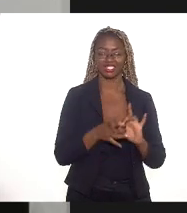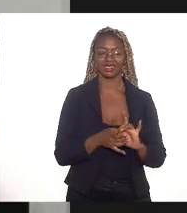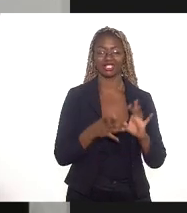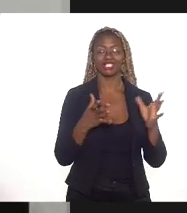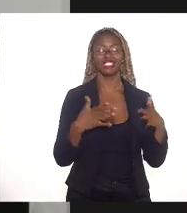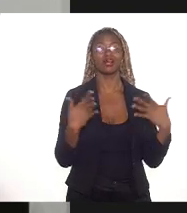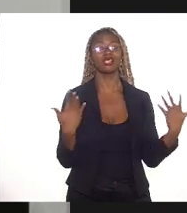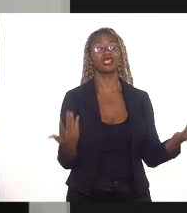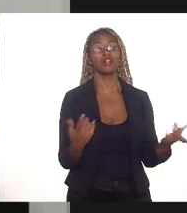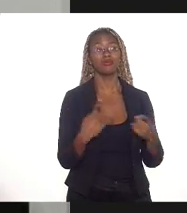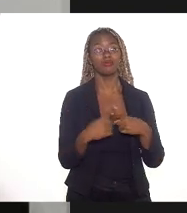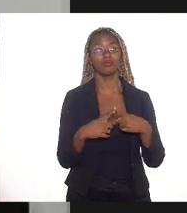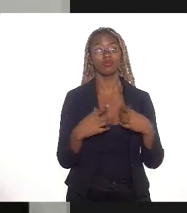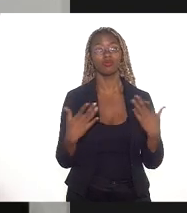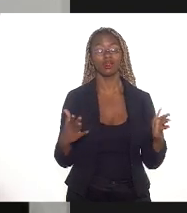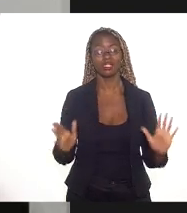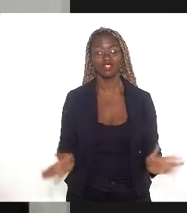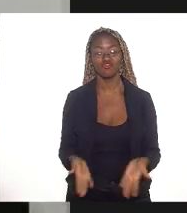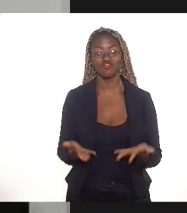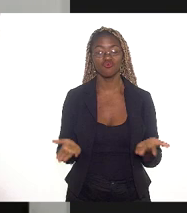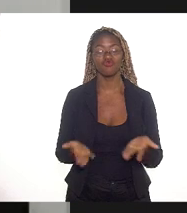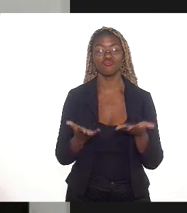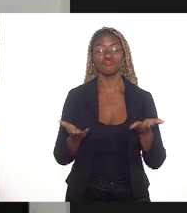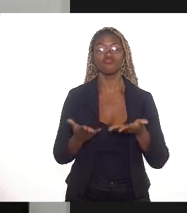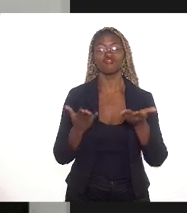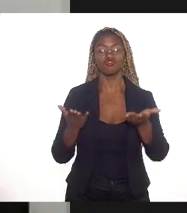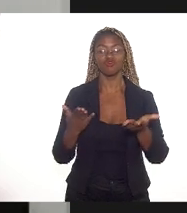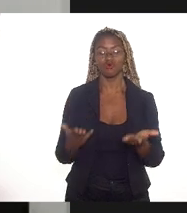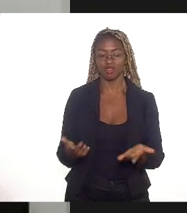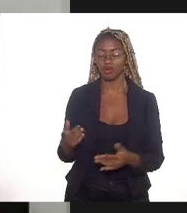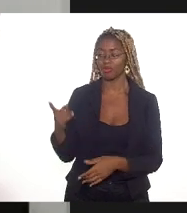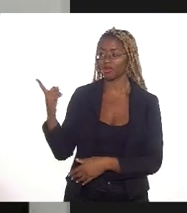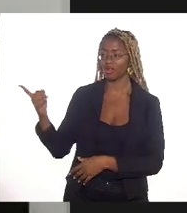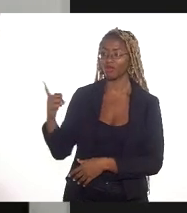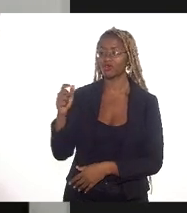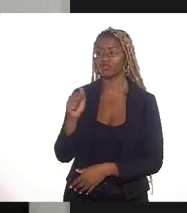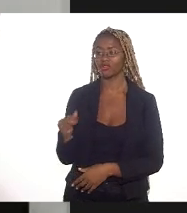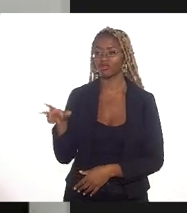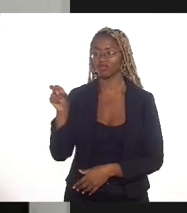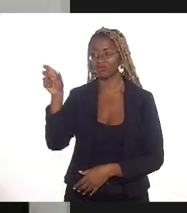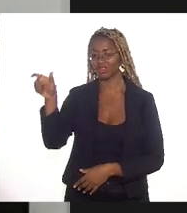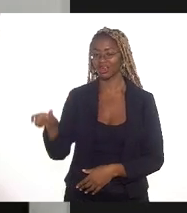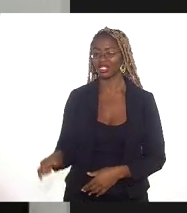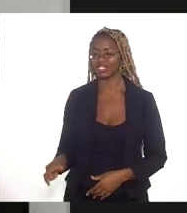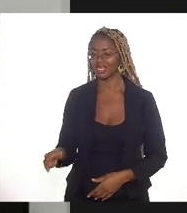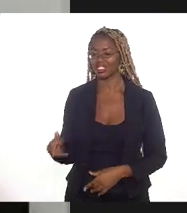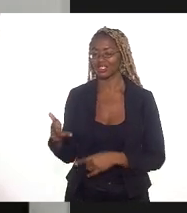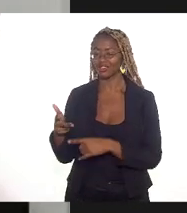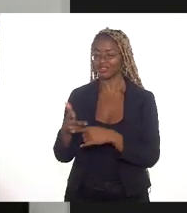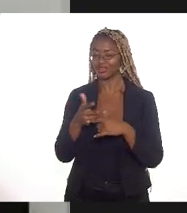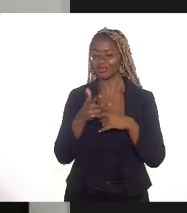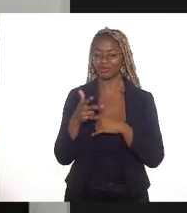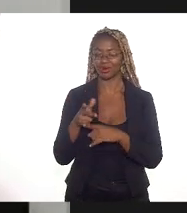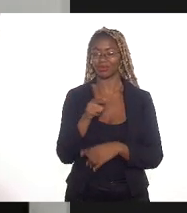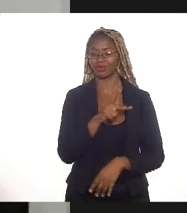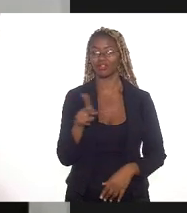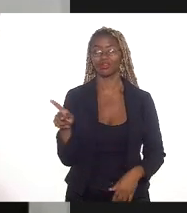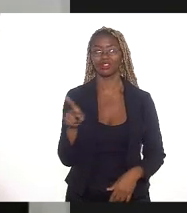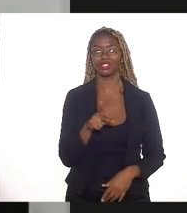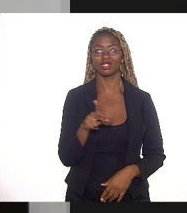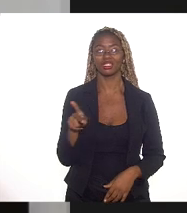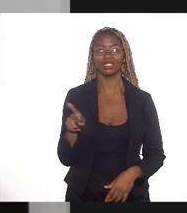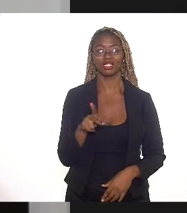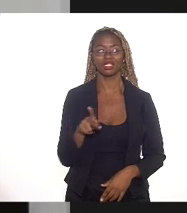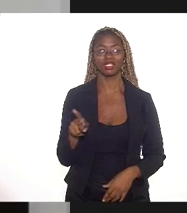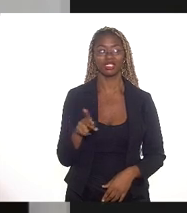que vai haver o estímulo à delação de um aluno ao filmar um professor que está dando interpretação A,